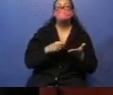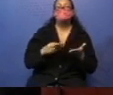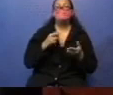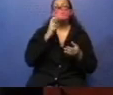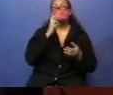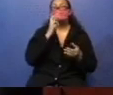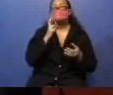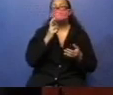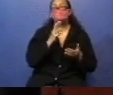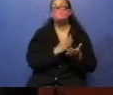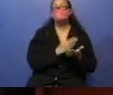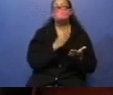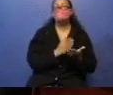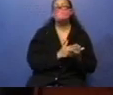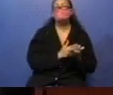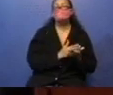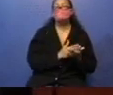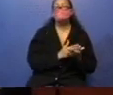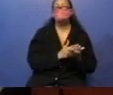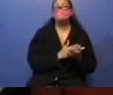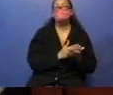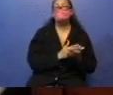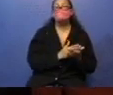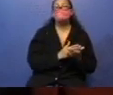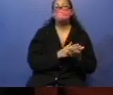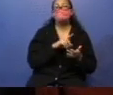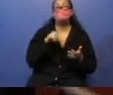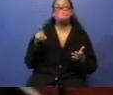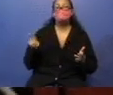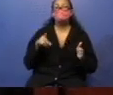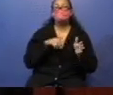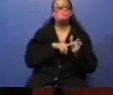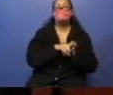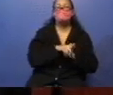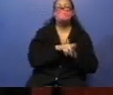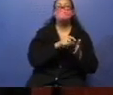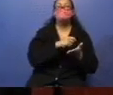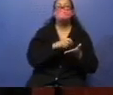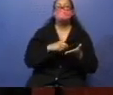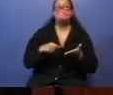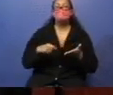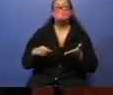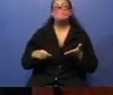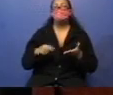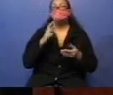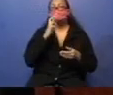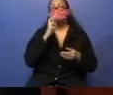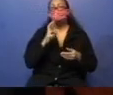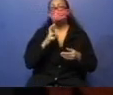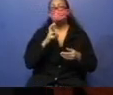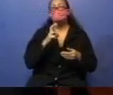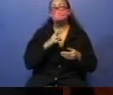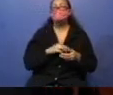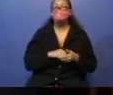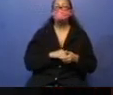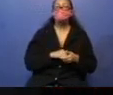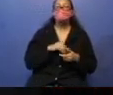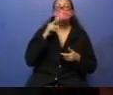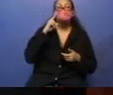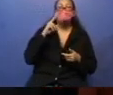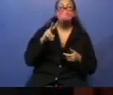seu caderno. Você vai perguntando e já vai escrevendo as respostas, tá? Olha